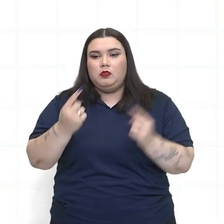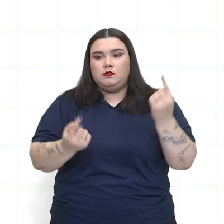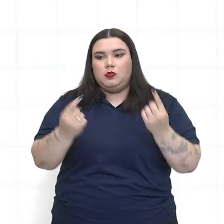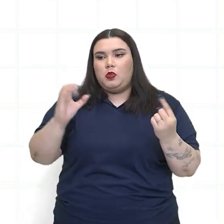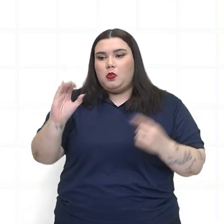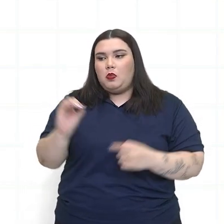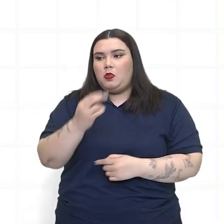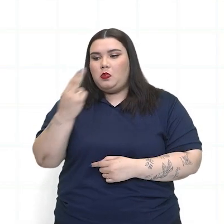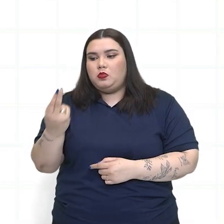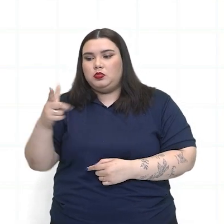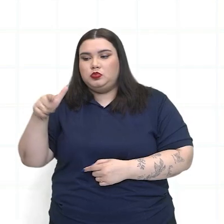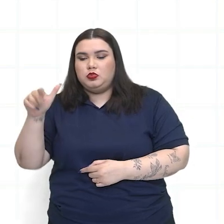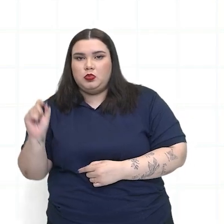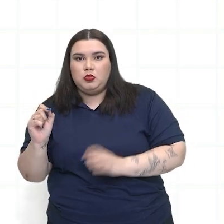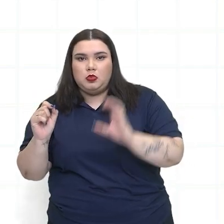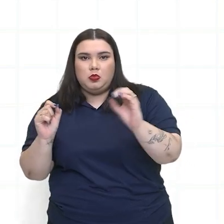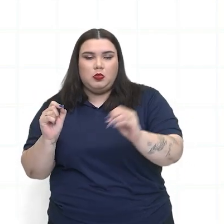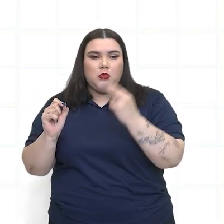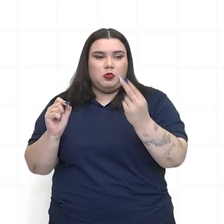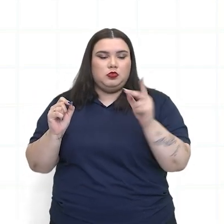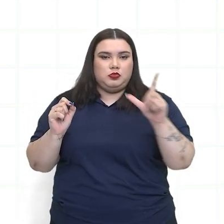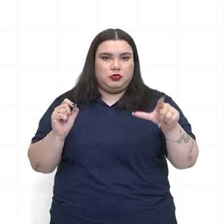duas orações, as orações